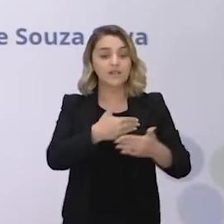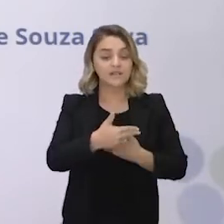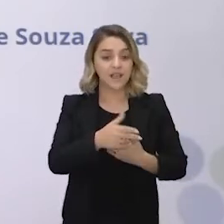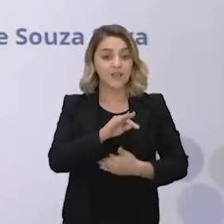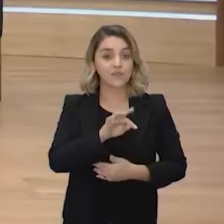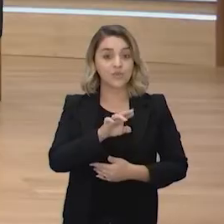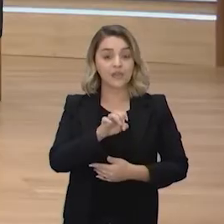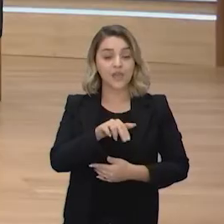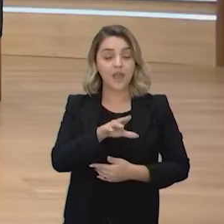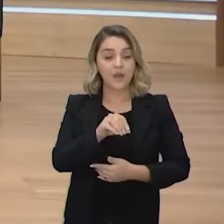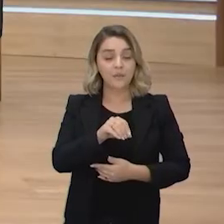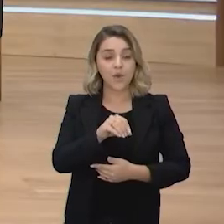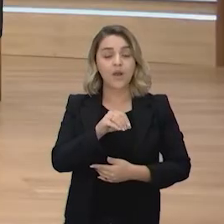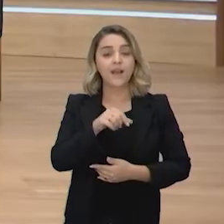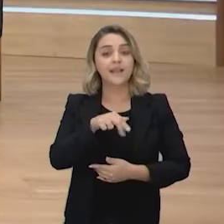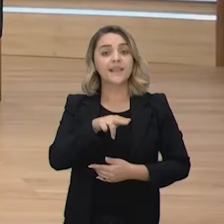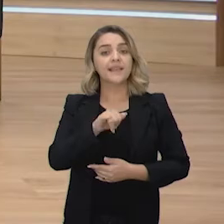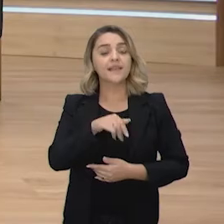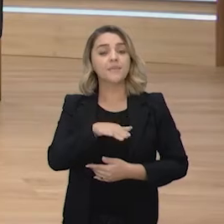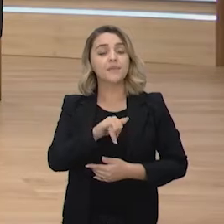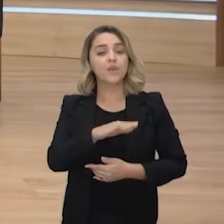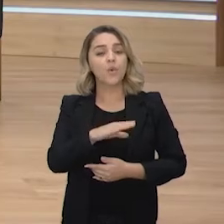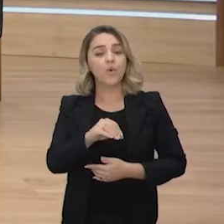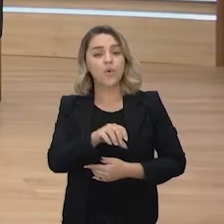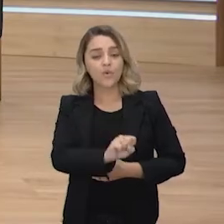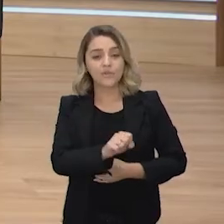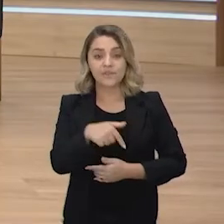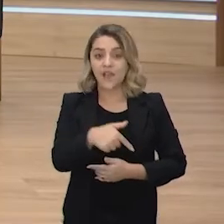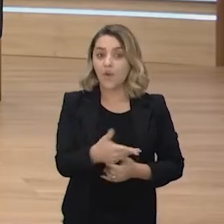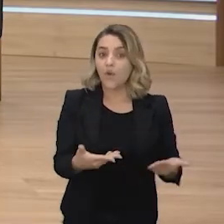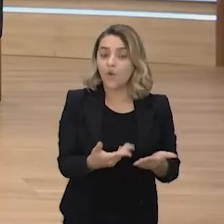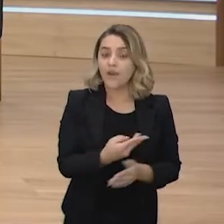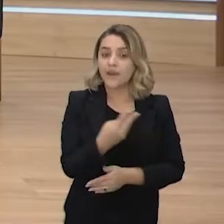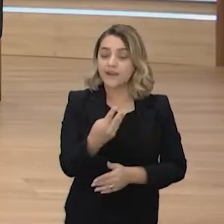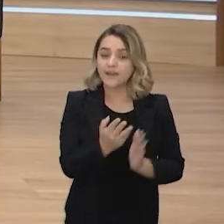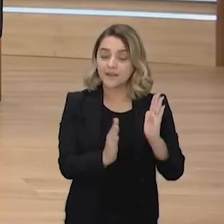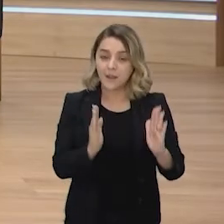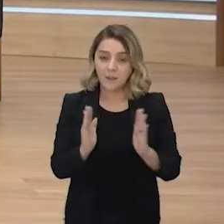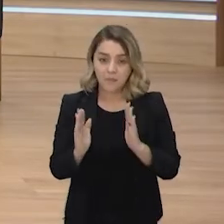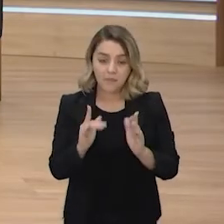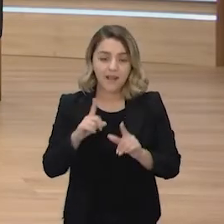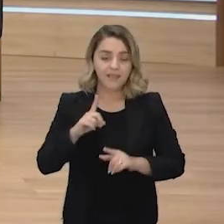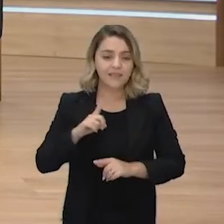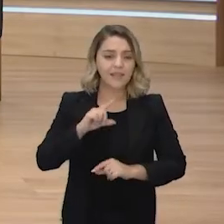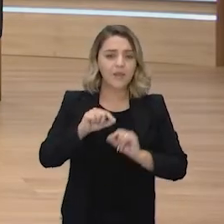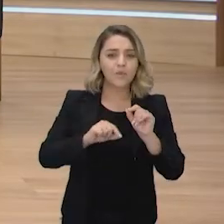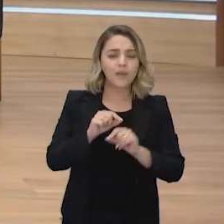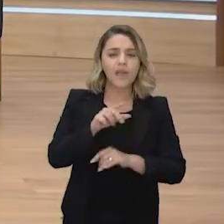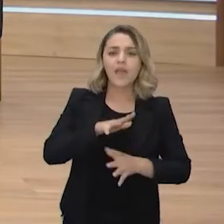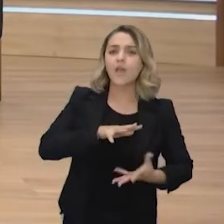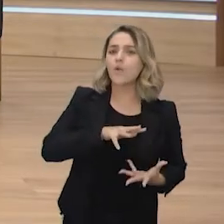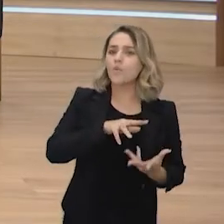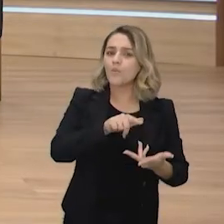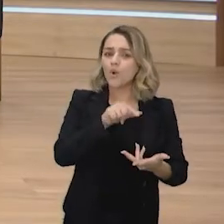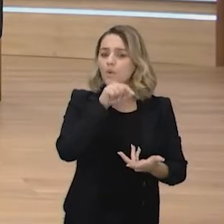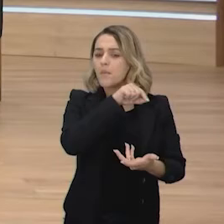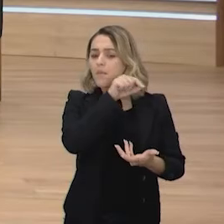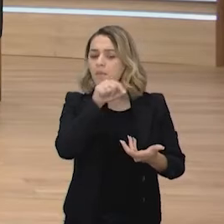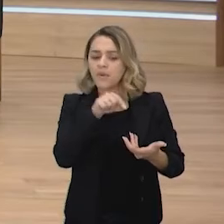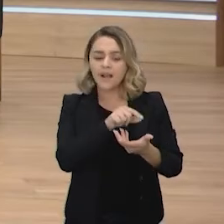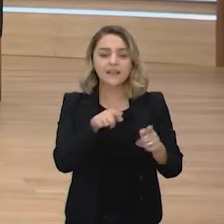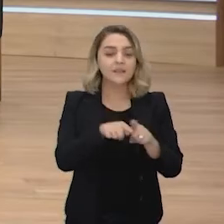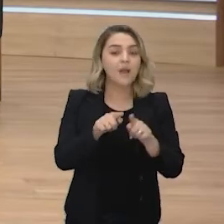está indo para a terceira parte da nossa aula, então a gente já viu um pouquinho aí sobre bioenergia no mundo, no Brasil, a gente viu um pouquinho aí